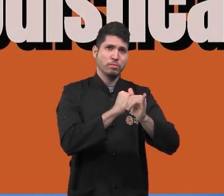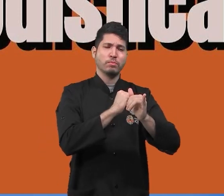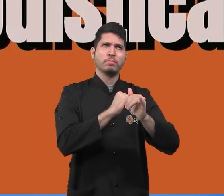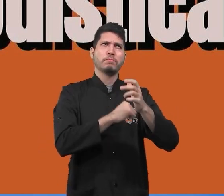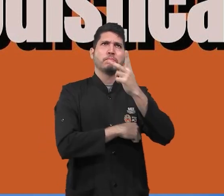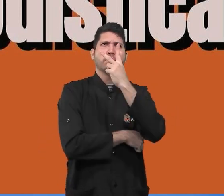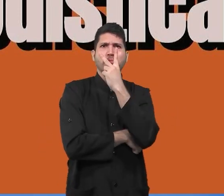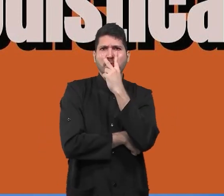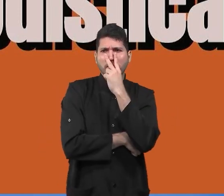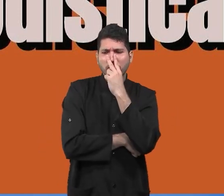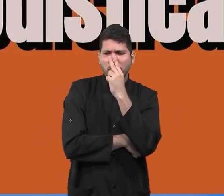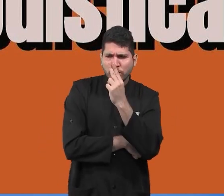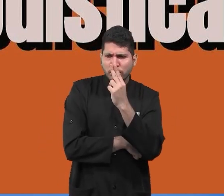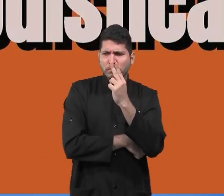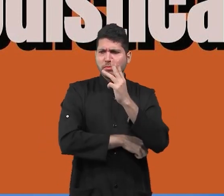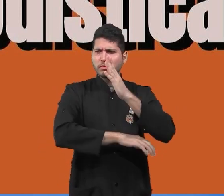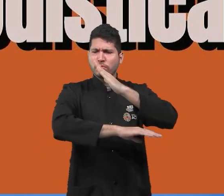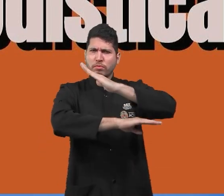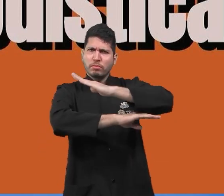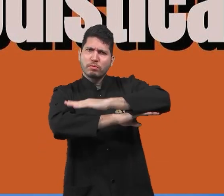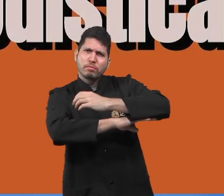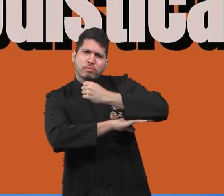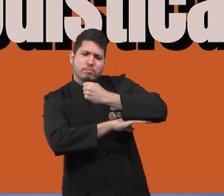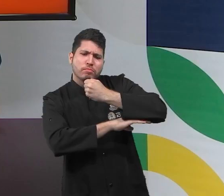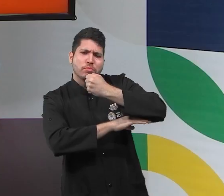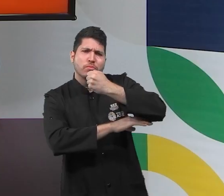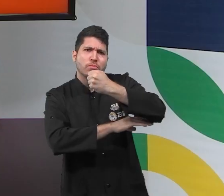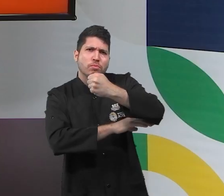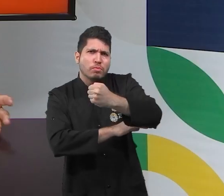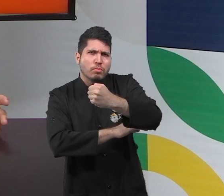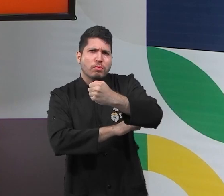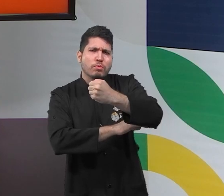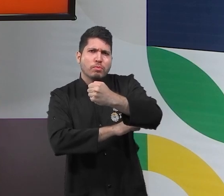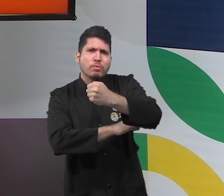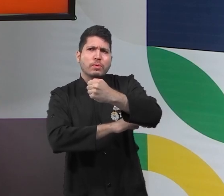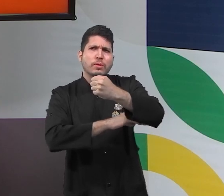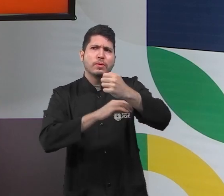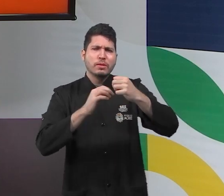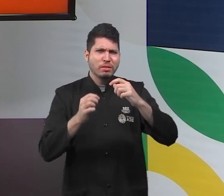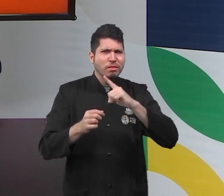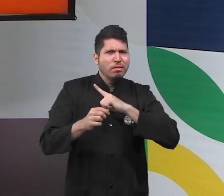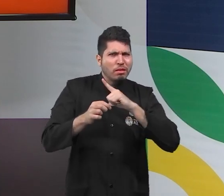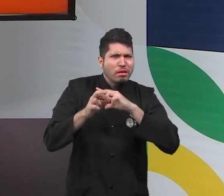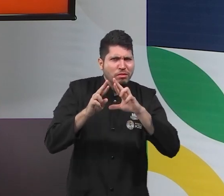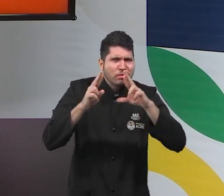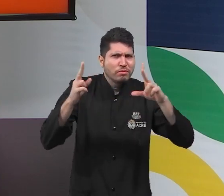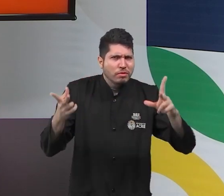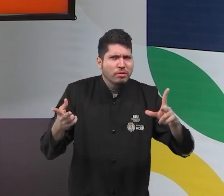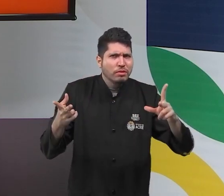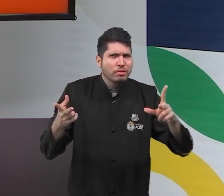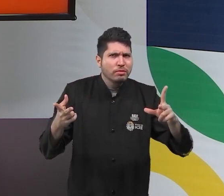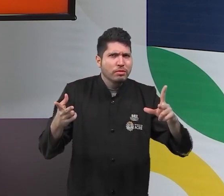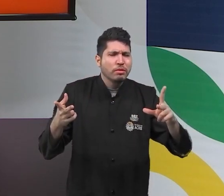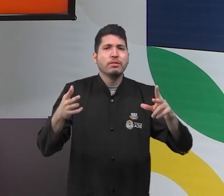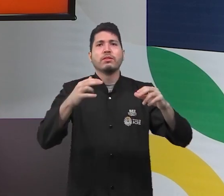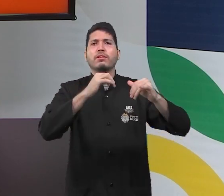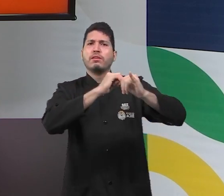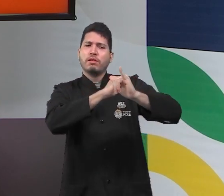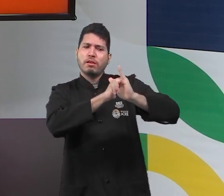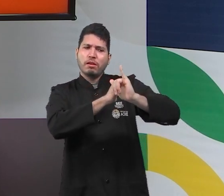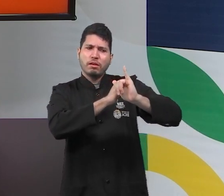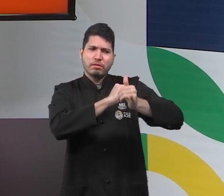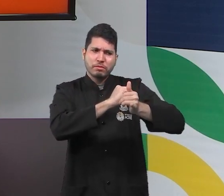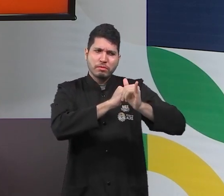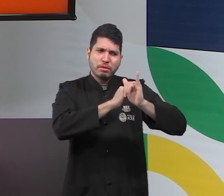ao reportaje? Qual é a distinção? Então, galera, a diferença é que a crônica ela tem